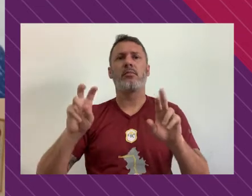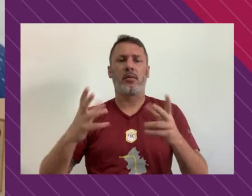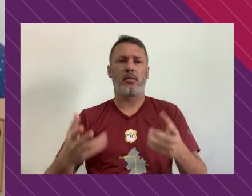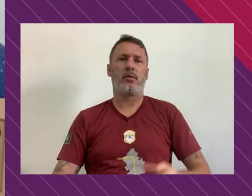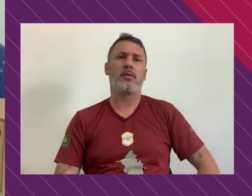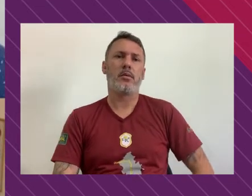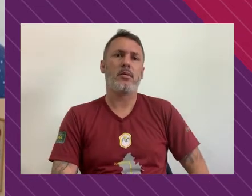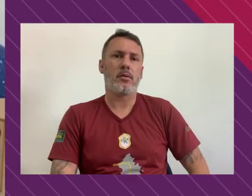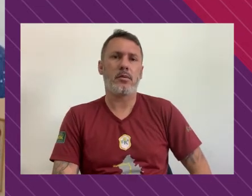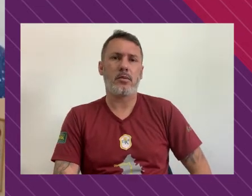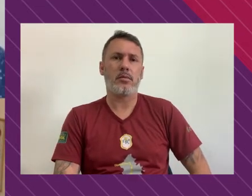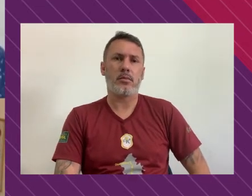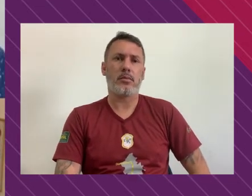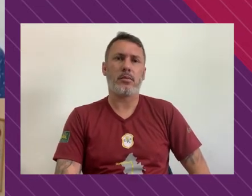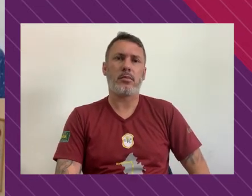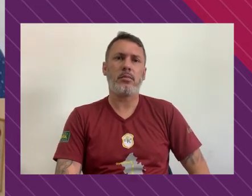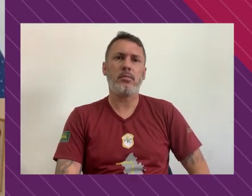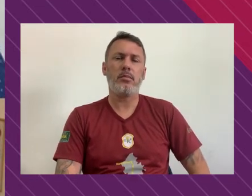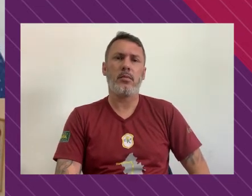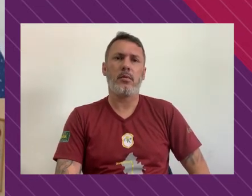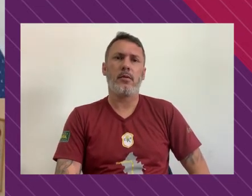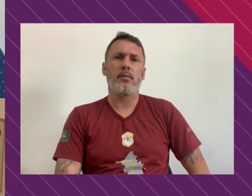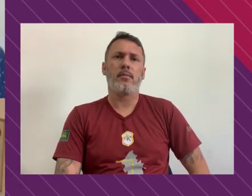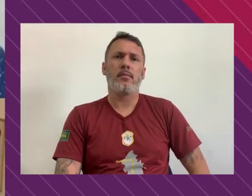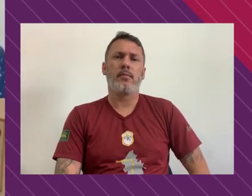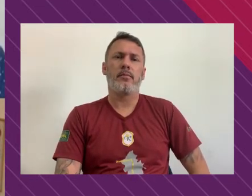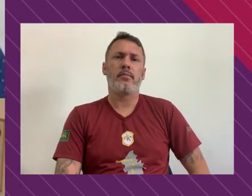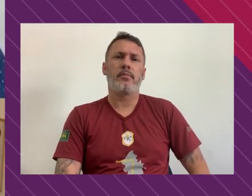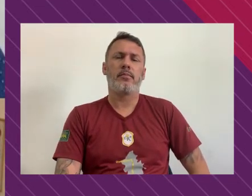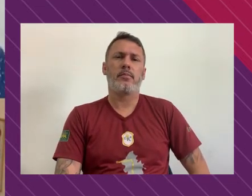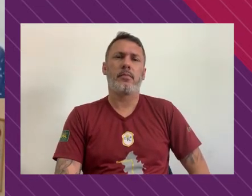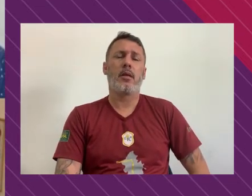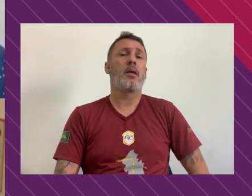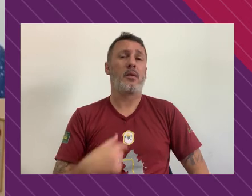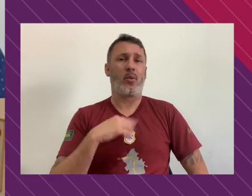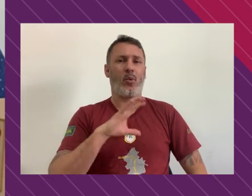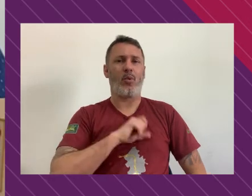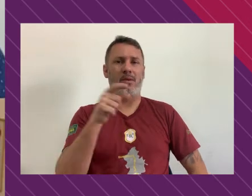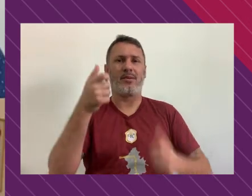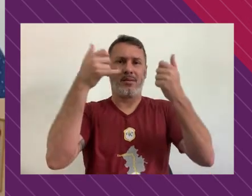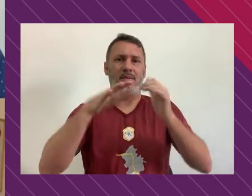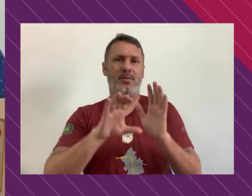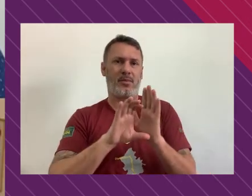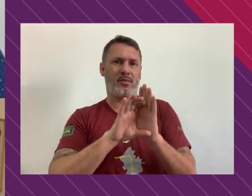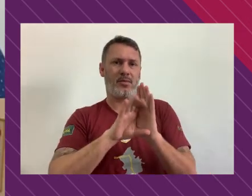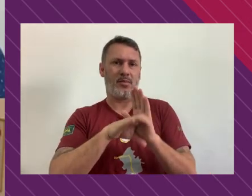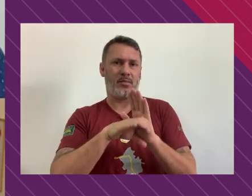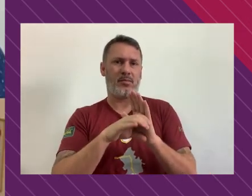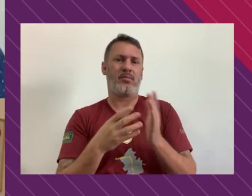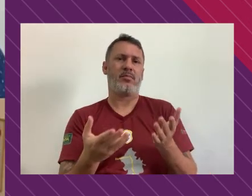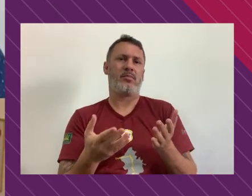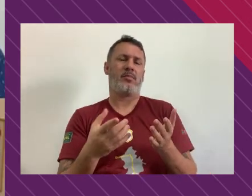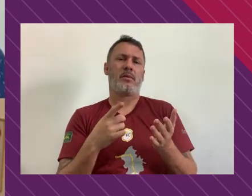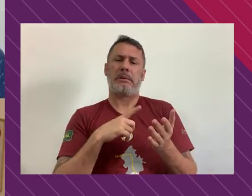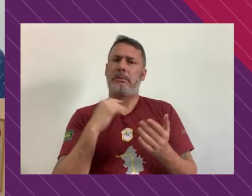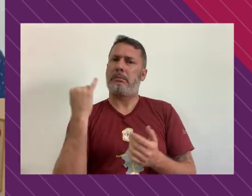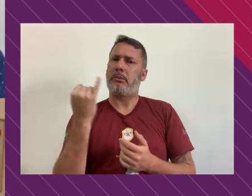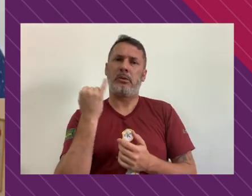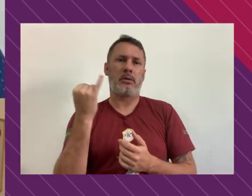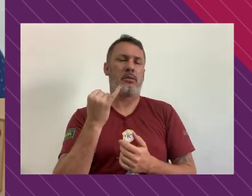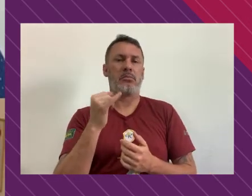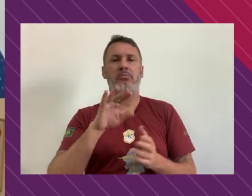dizendo atualize-se, continue aprendendo, não pare nunca. Ele levou a sério. Foi lá estudar direito. Só que ele não